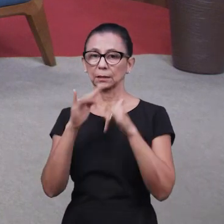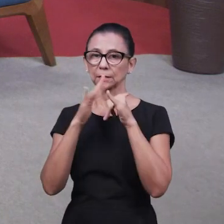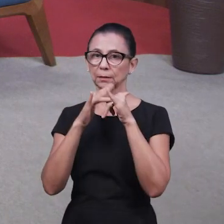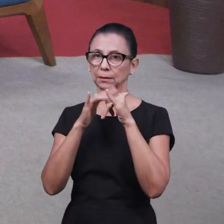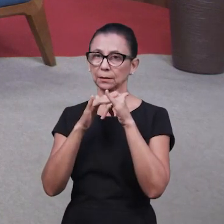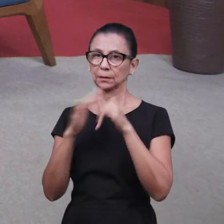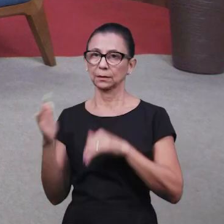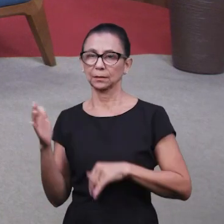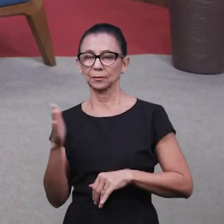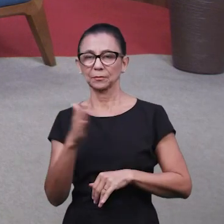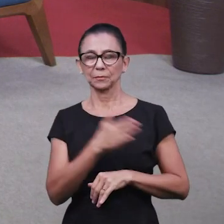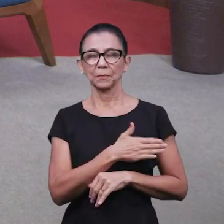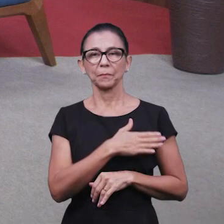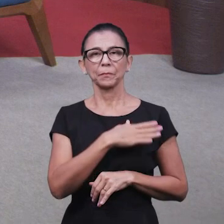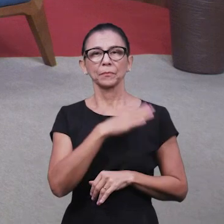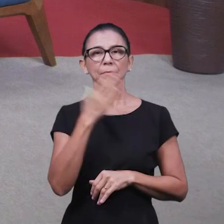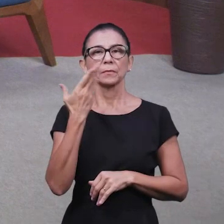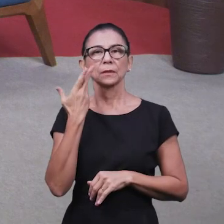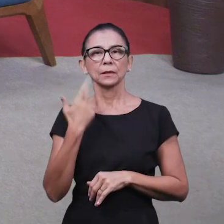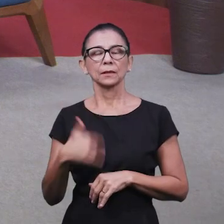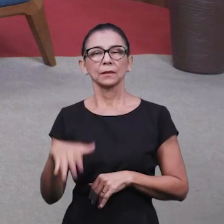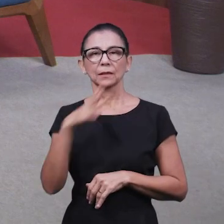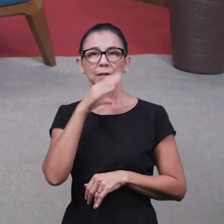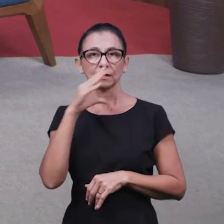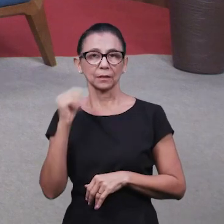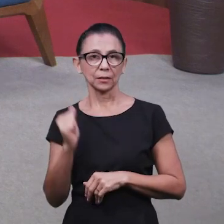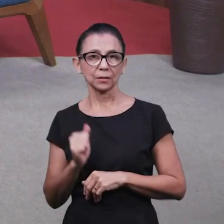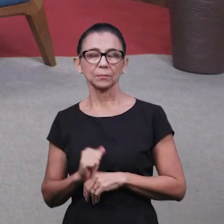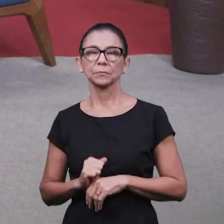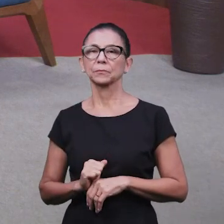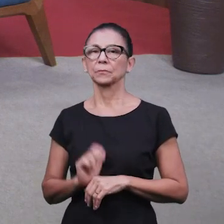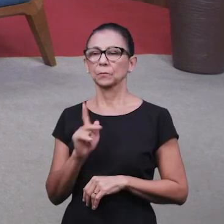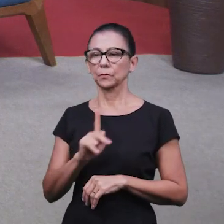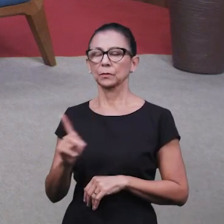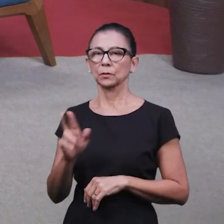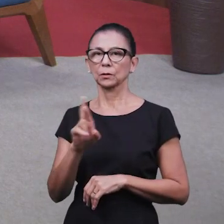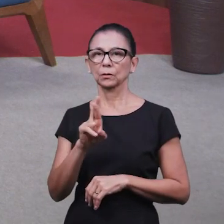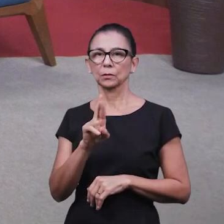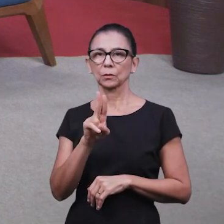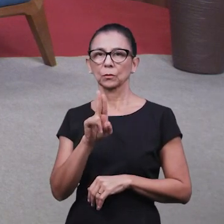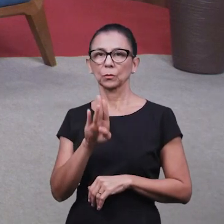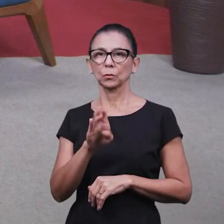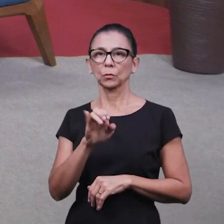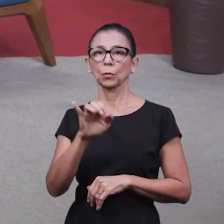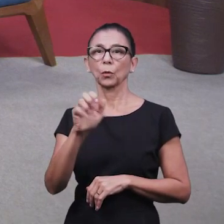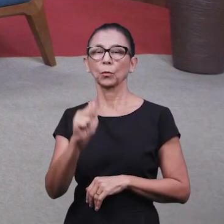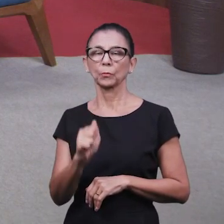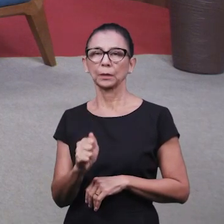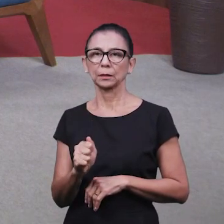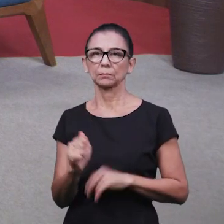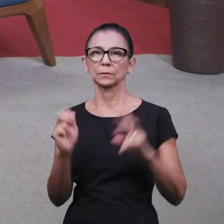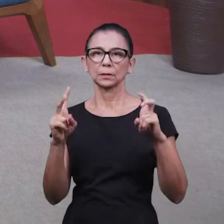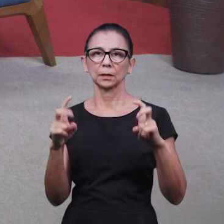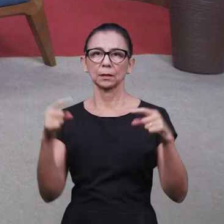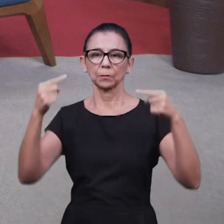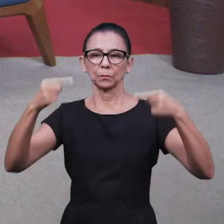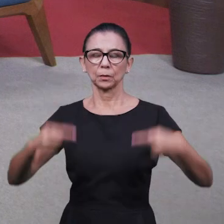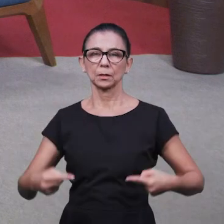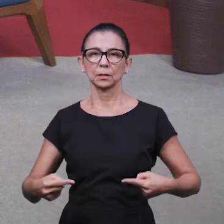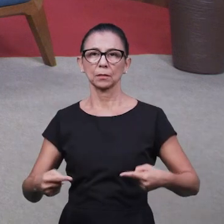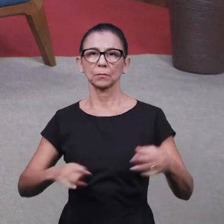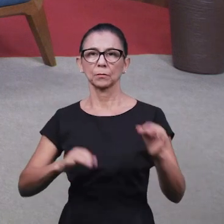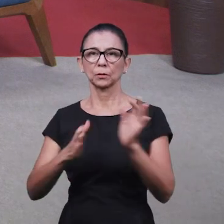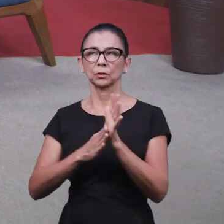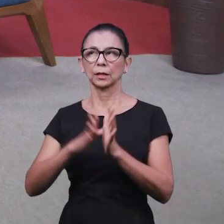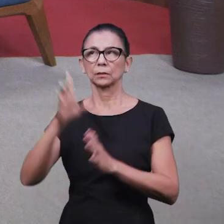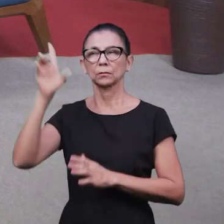crianças intermediários e adolescentes, a professora Rúbia Barreto, dentro do tema As Oposições ao Projeto de Deus, vai falar sobre a